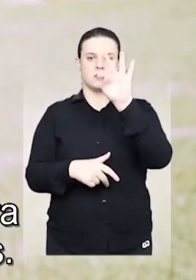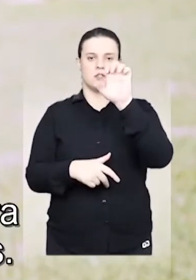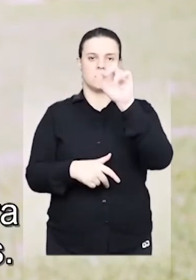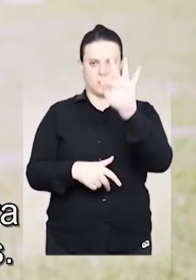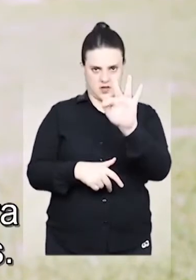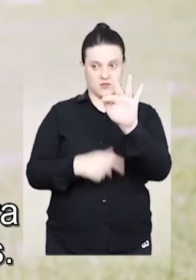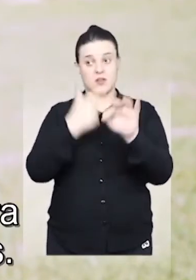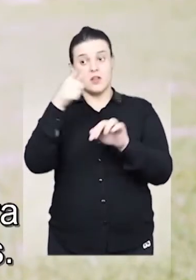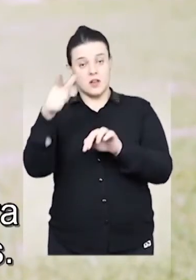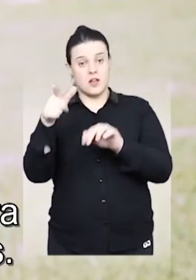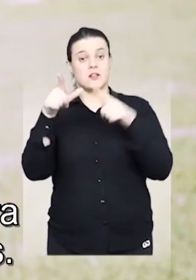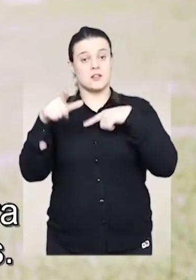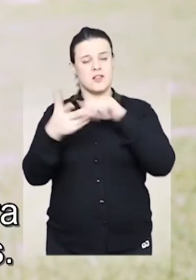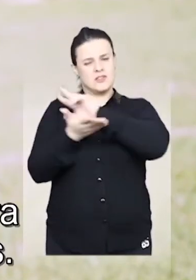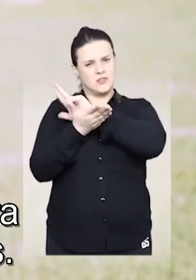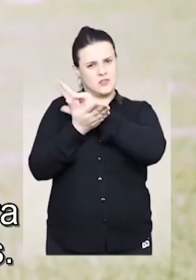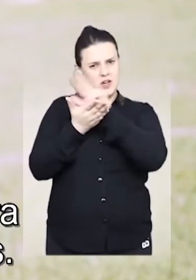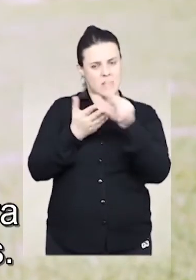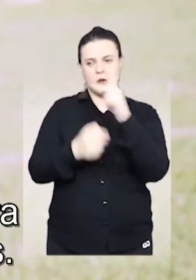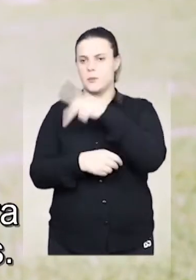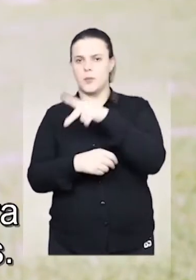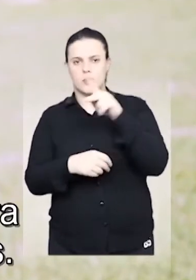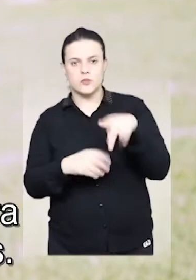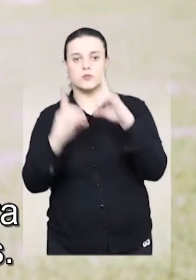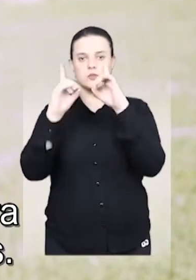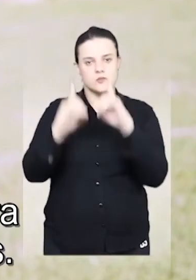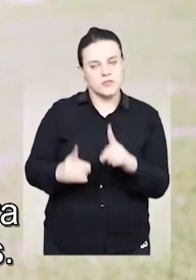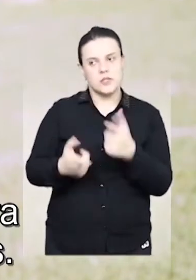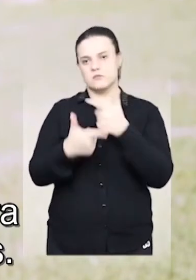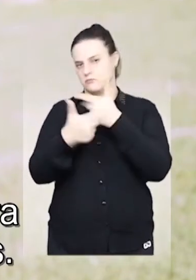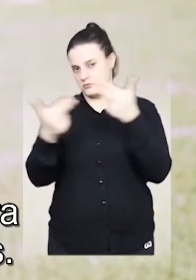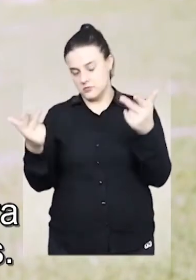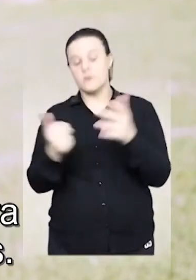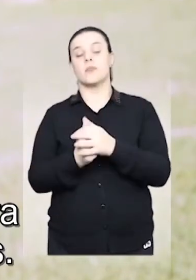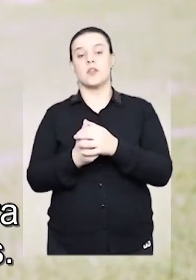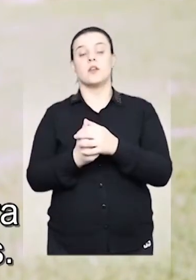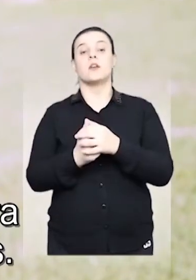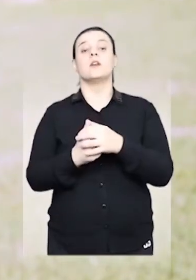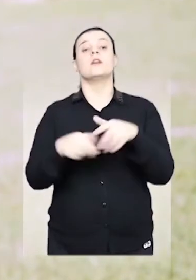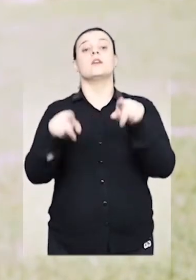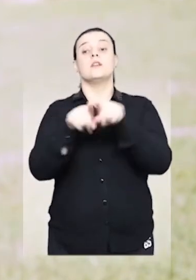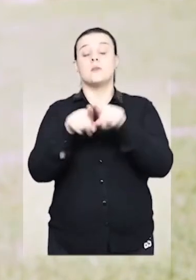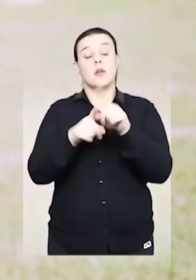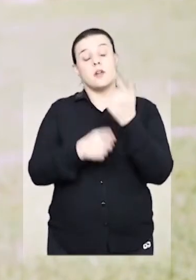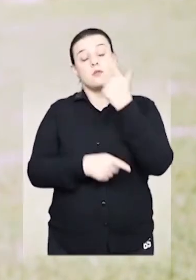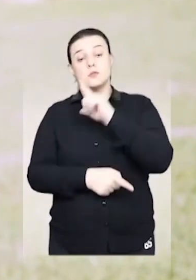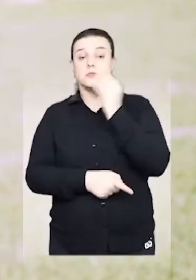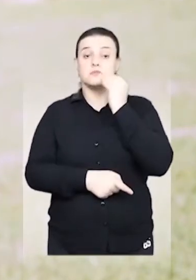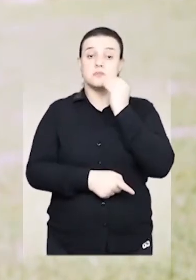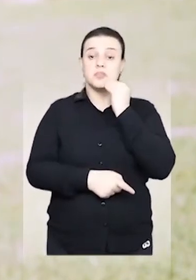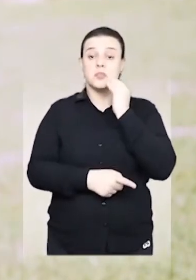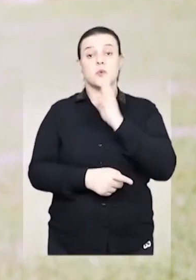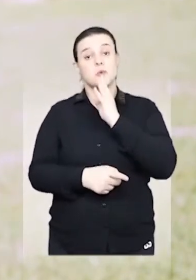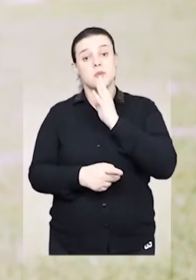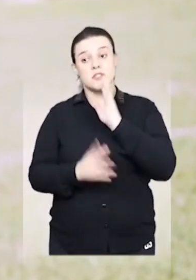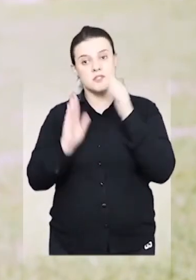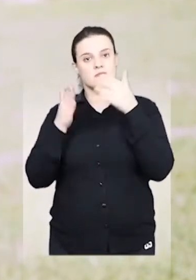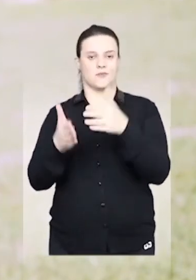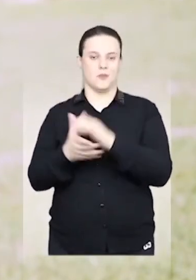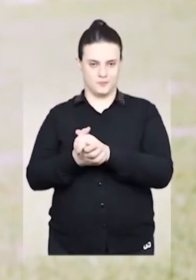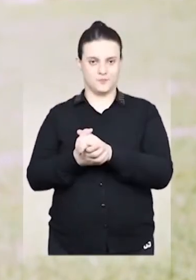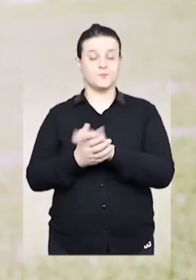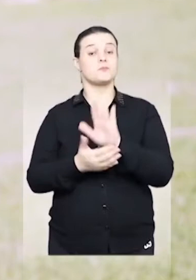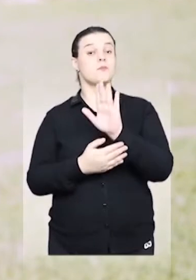eles têm várias modalidades para pessoas com deficiência e tudo mais, e foi nessa oportunidade que eu conheci de